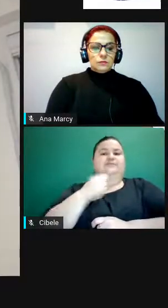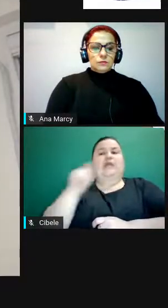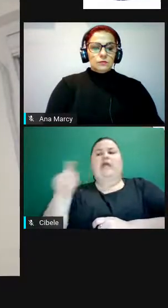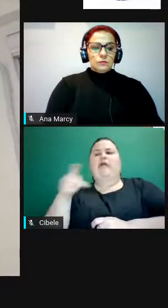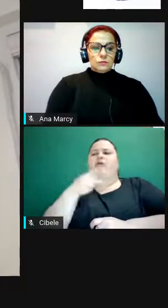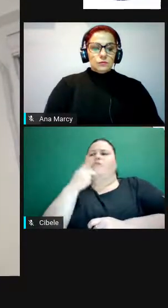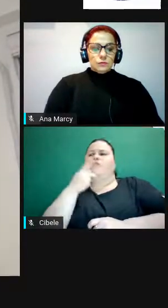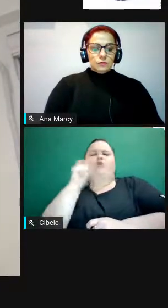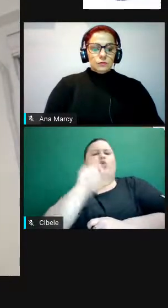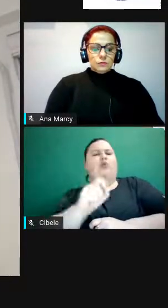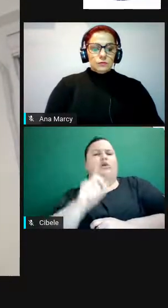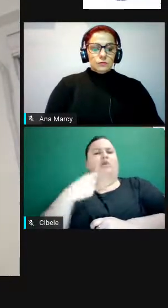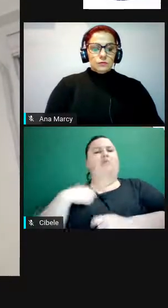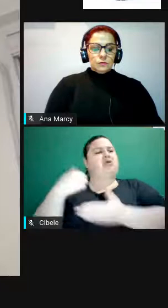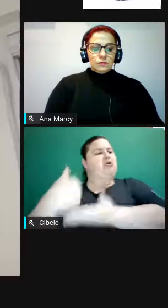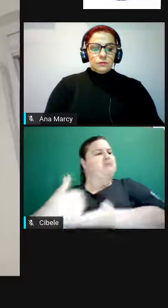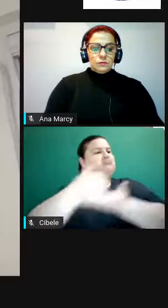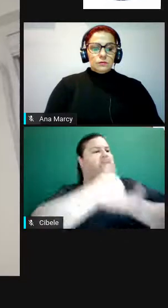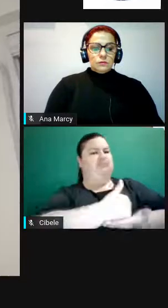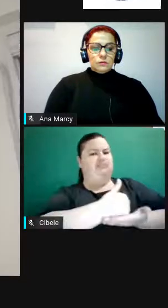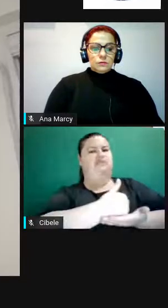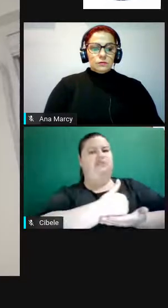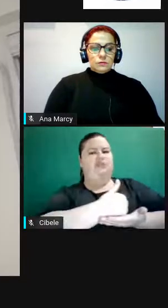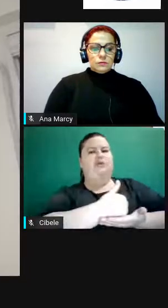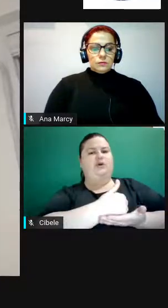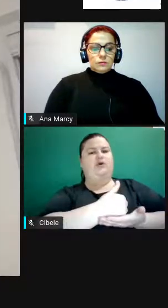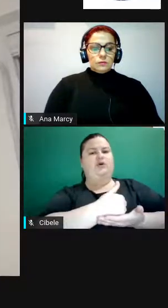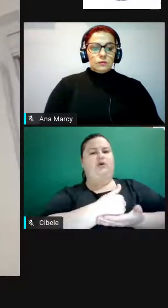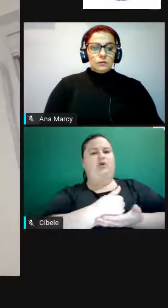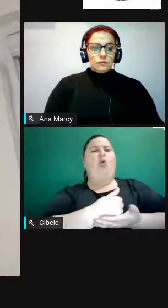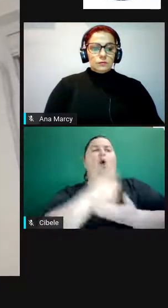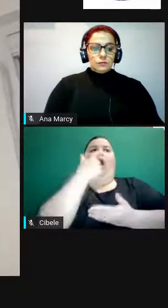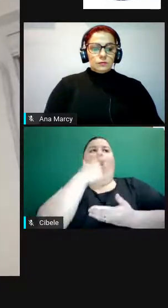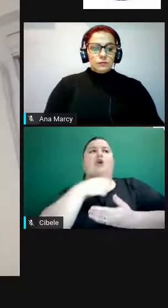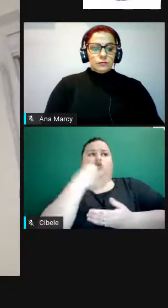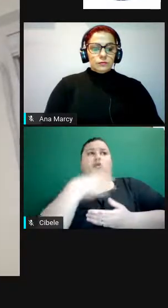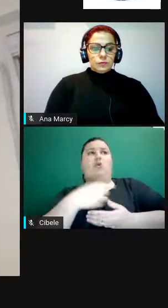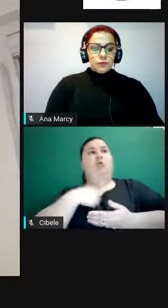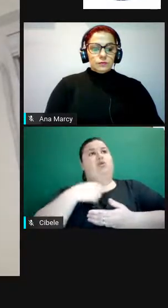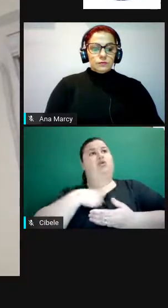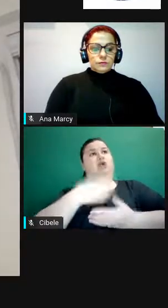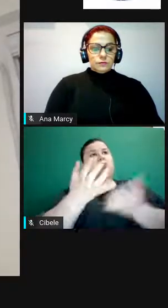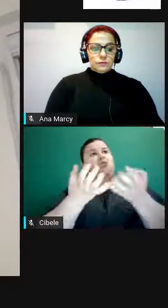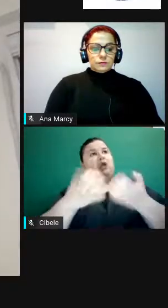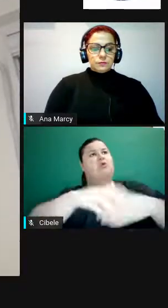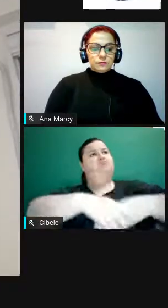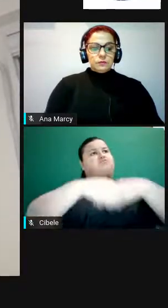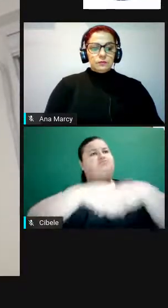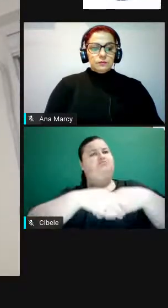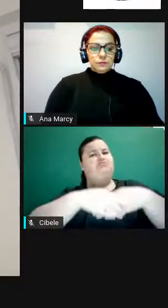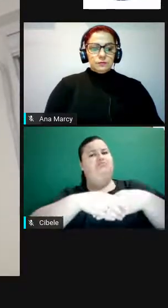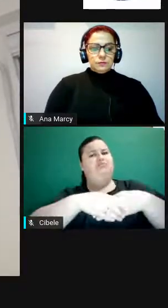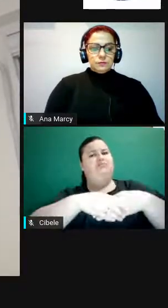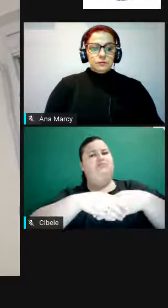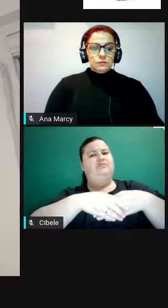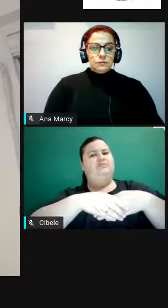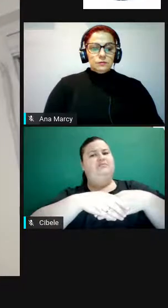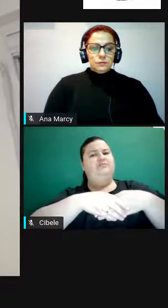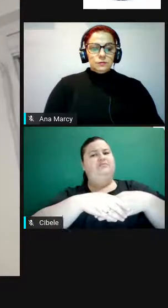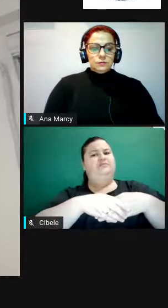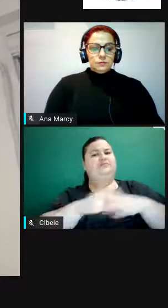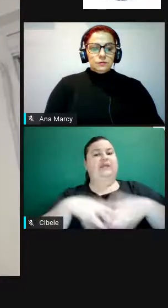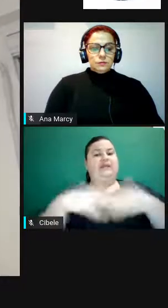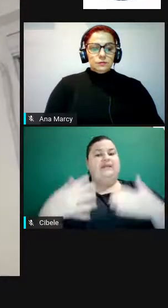ele me falou cara Eu te apoio Eu te apoio nessa empreitada eu acho que é uma boa eu quero ser teu sócio e assim surgiu a zero